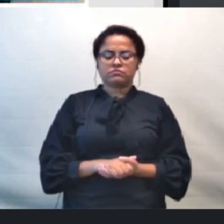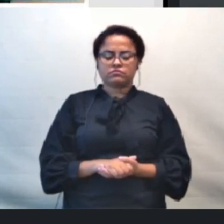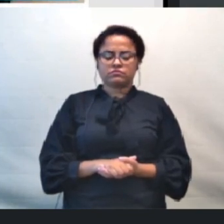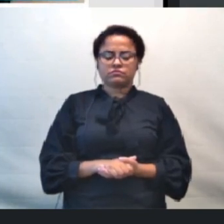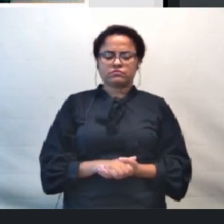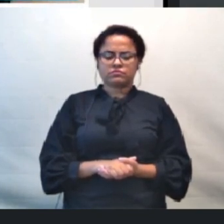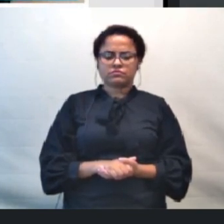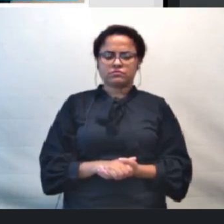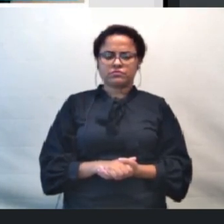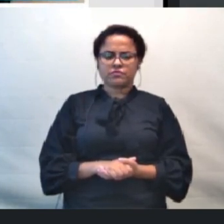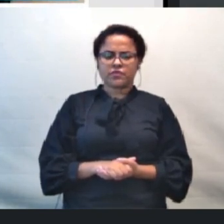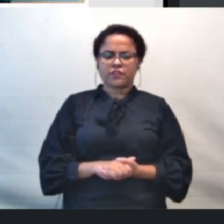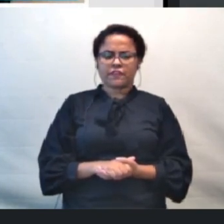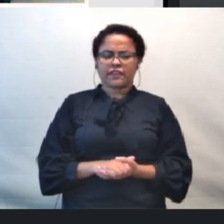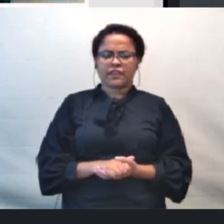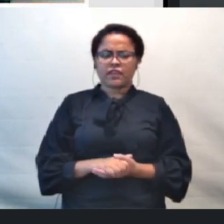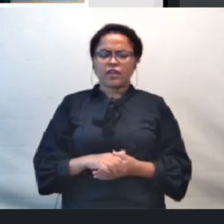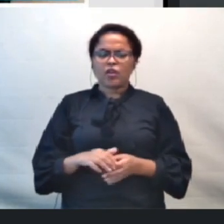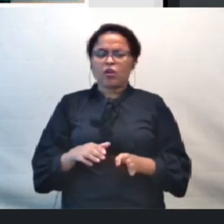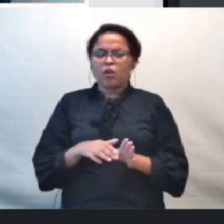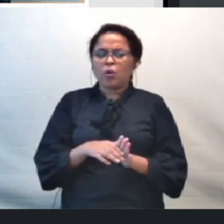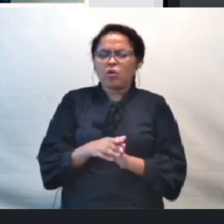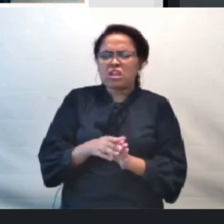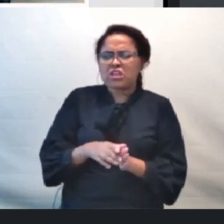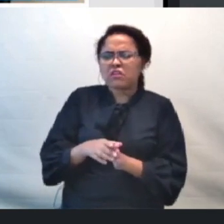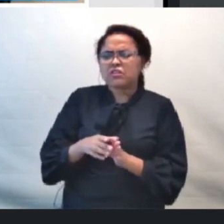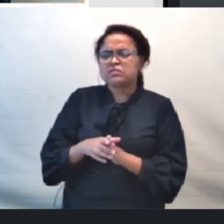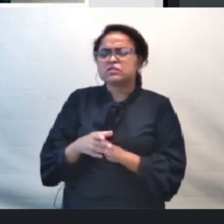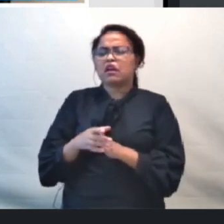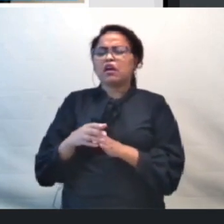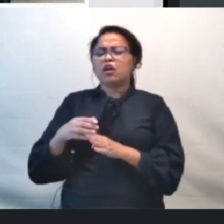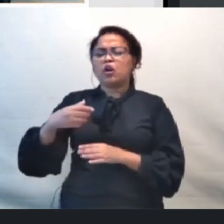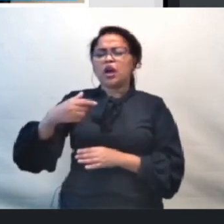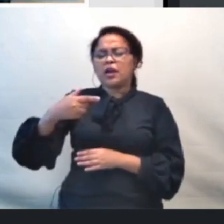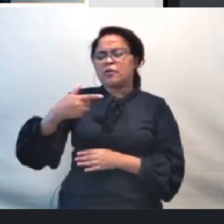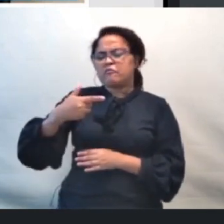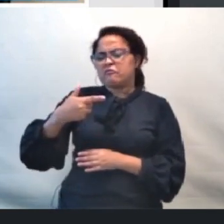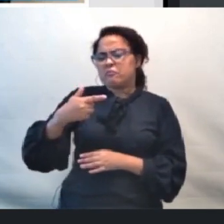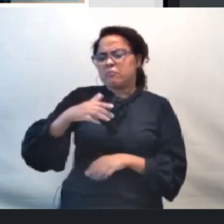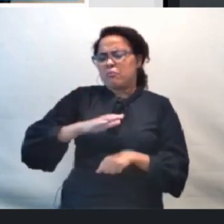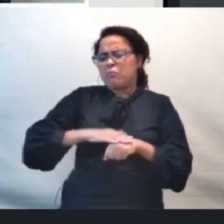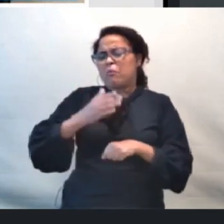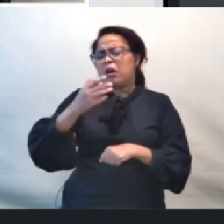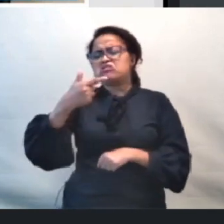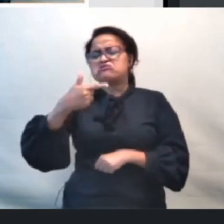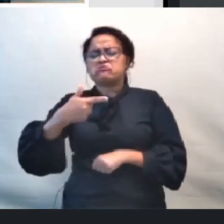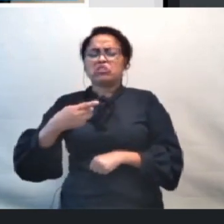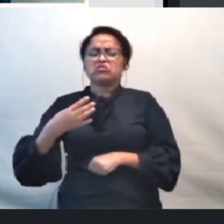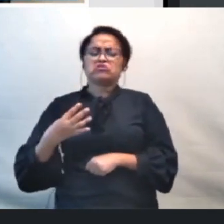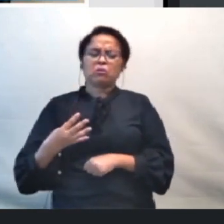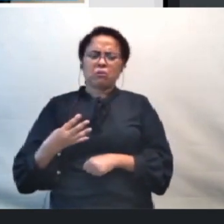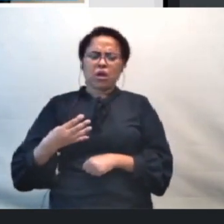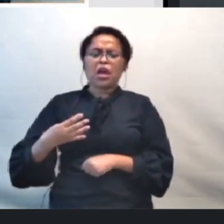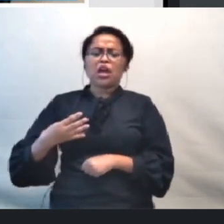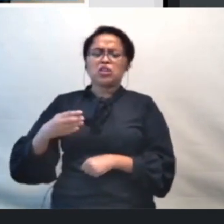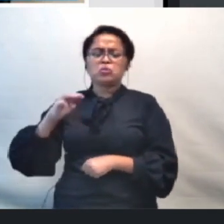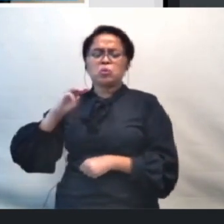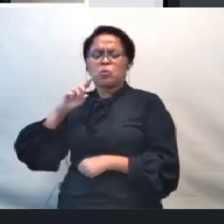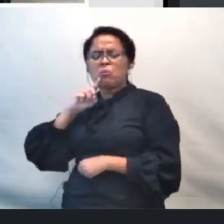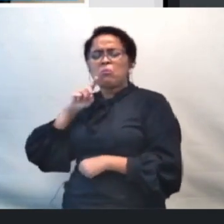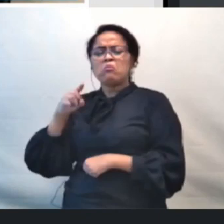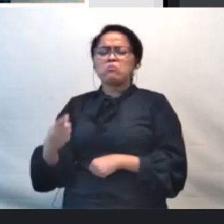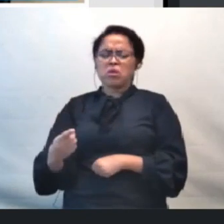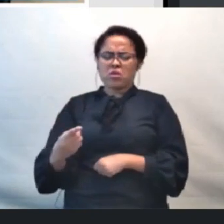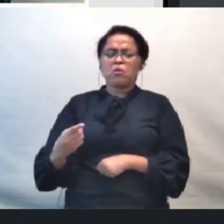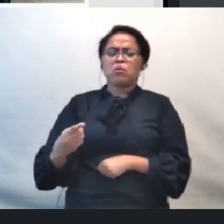A orientação a mais de 24 mil consumidores e fornecedores sobre os direitos e deveres dos consumiristas.